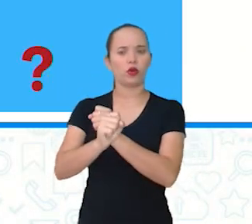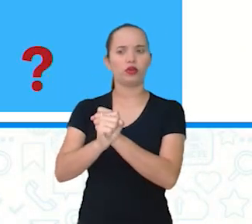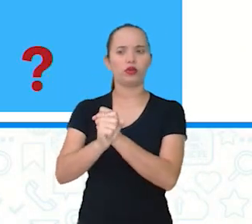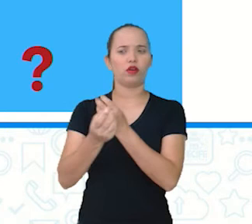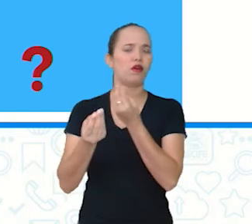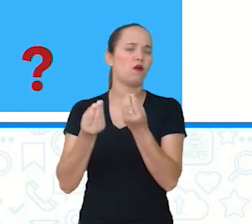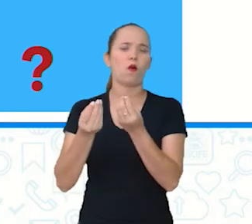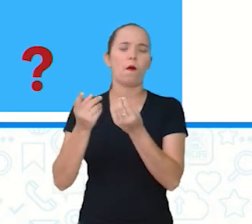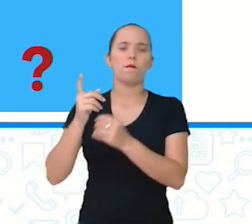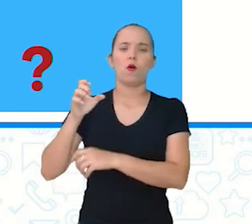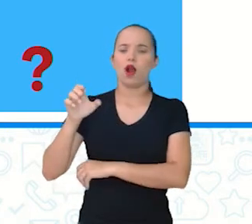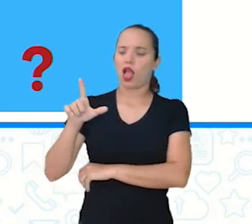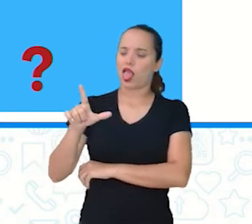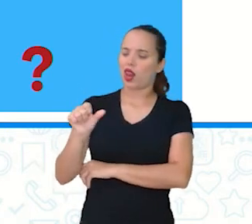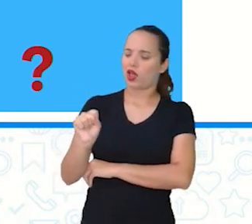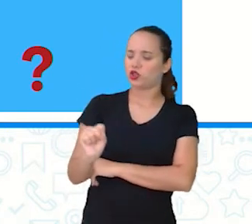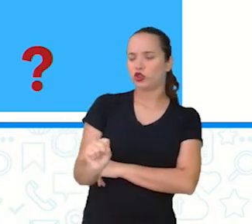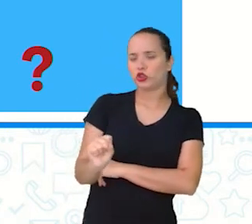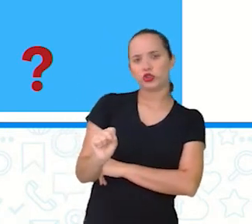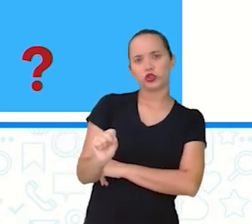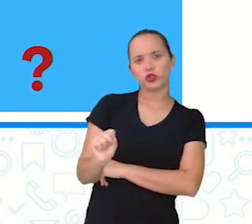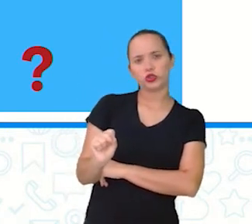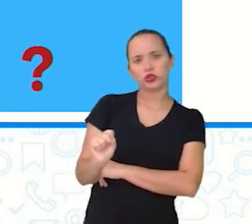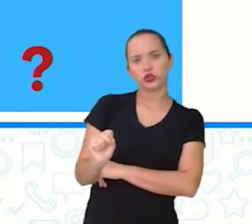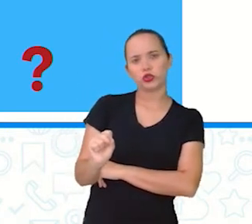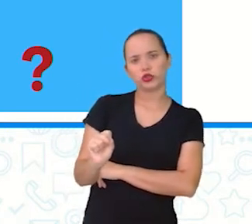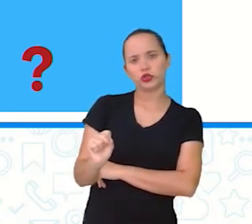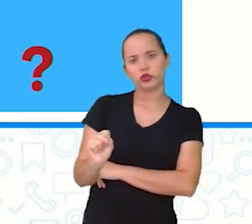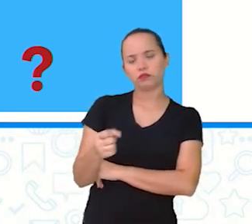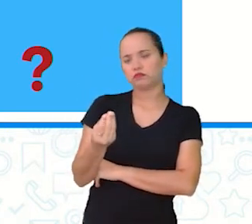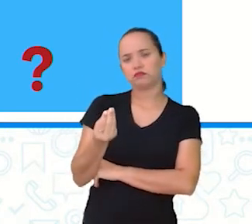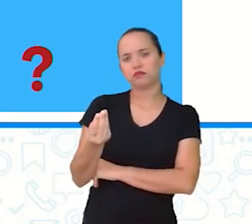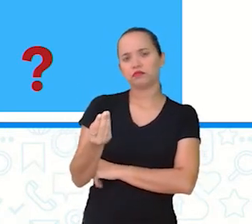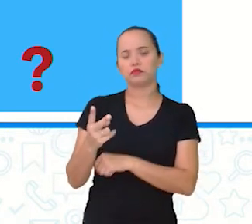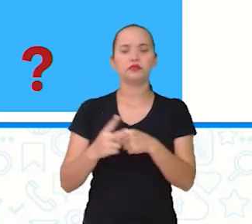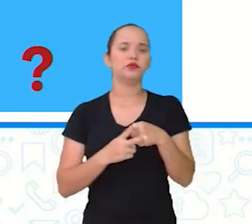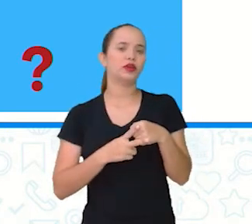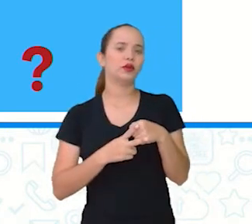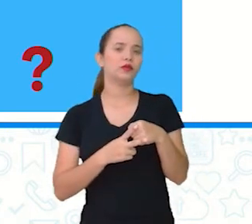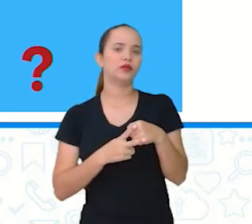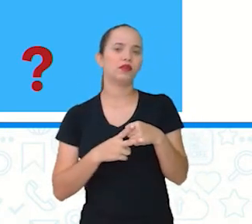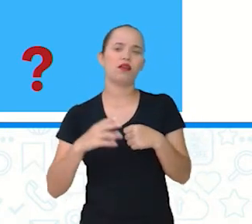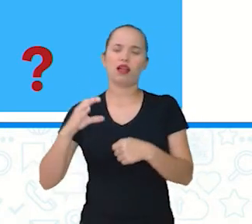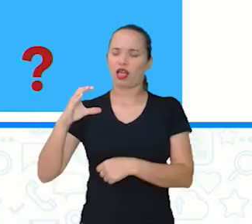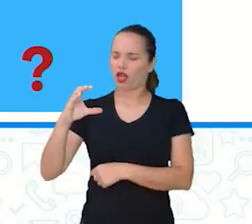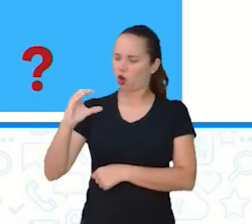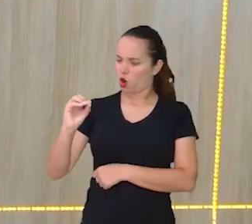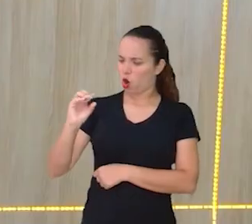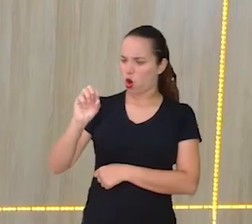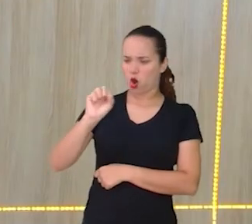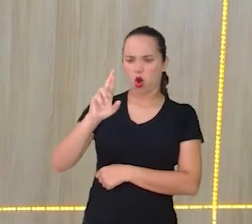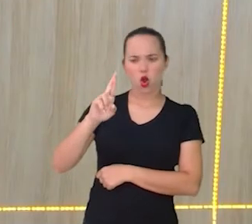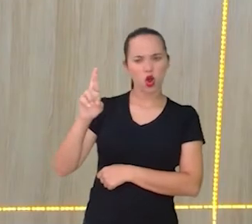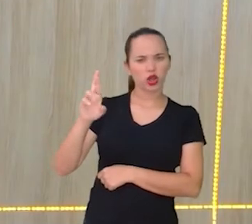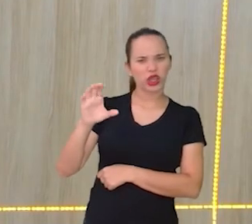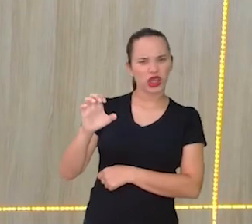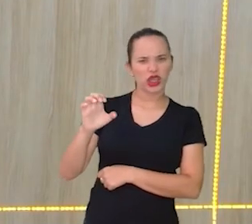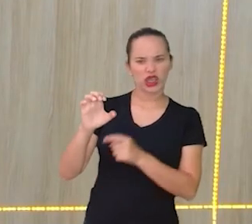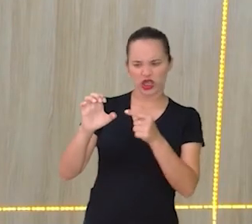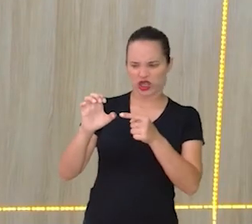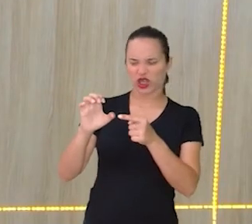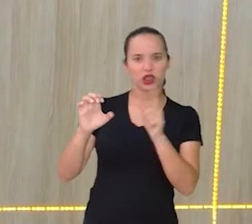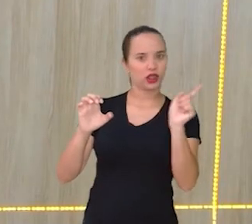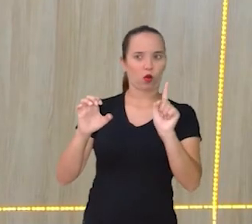é que eu vou concordar o verbo para que fique correto? Elas correm? É assim que eu digo?